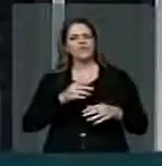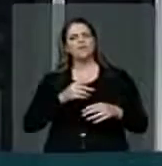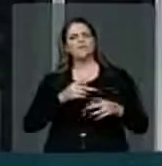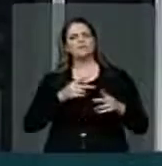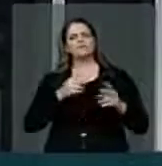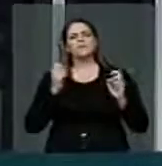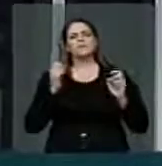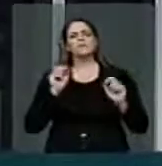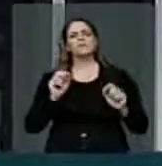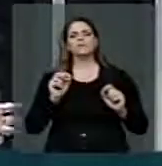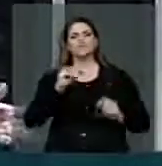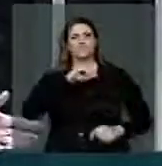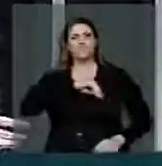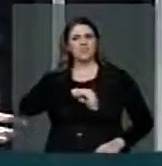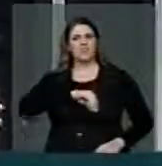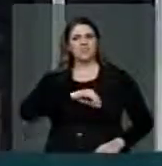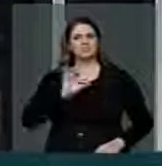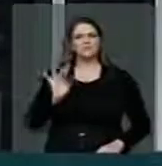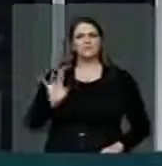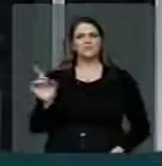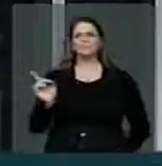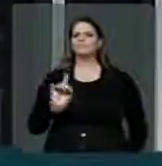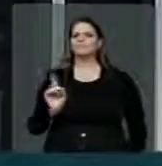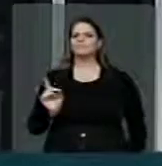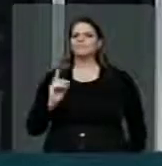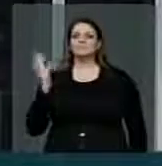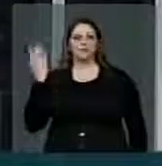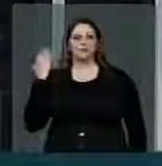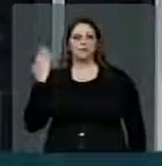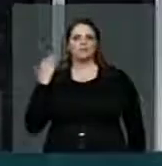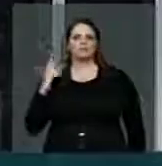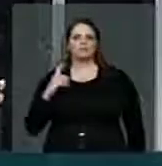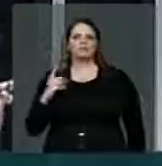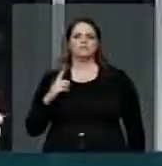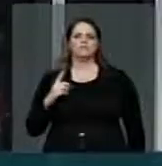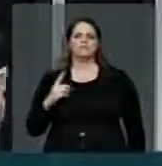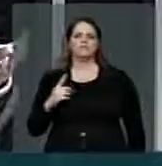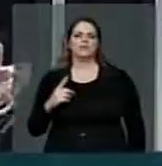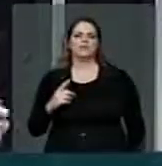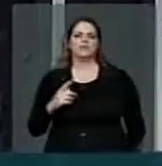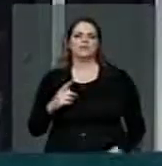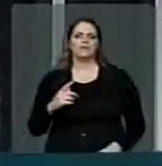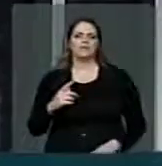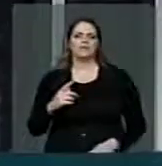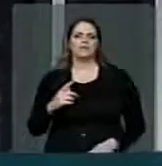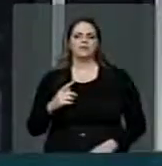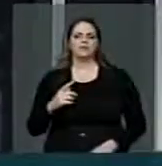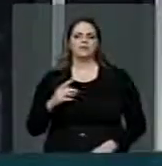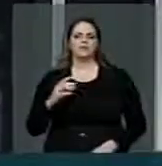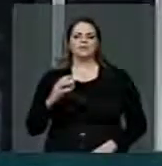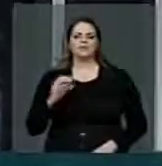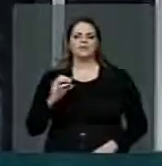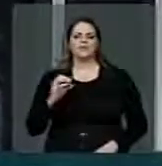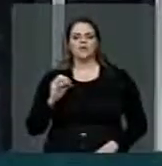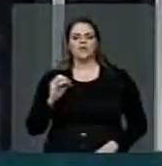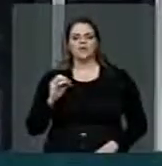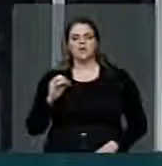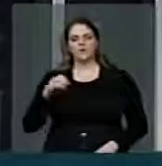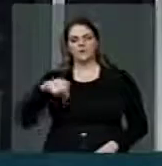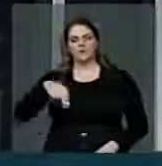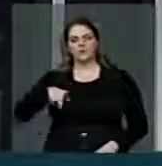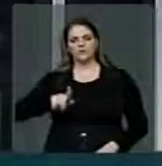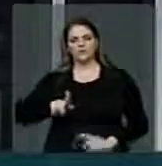salarial, porque naquela época a grande parte dessa assistência era prestada por organizações não governamentais,